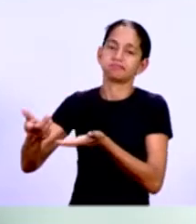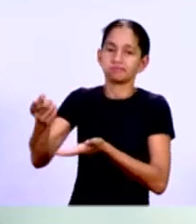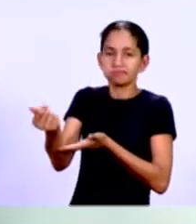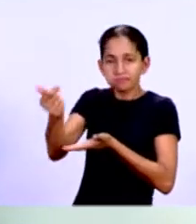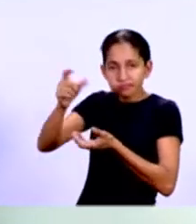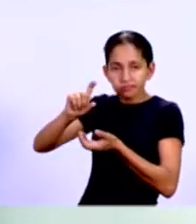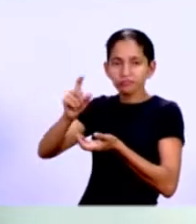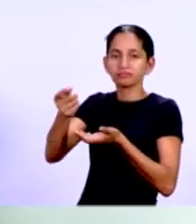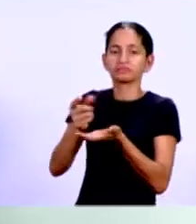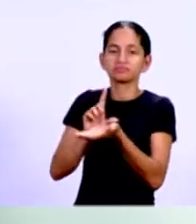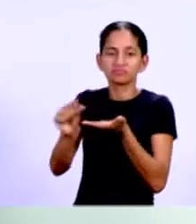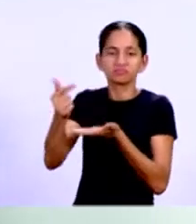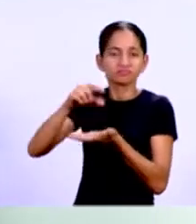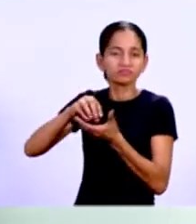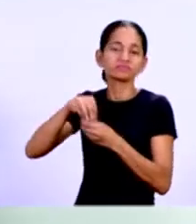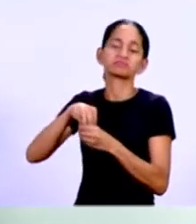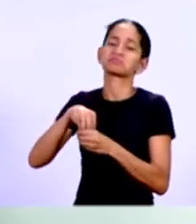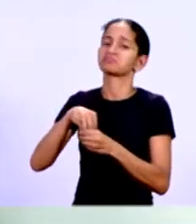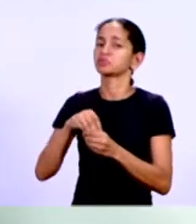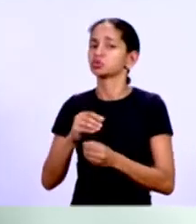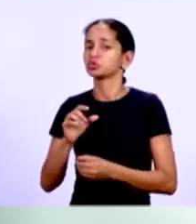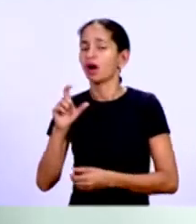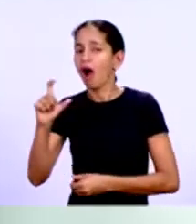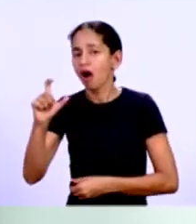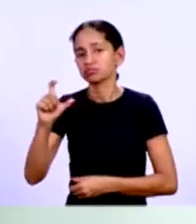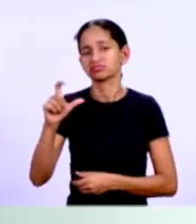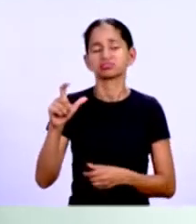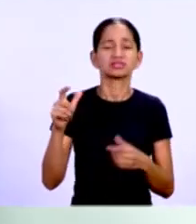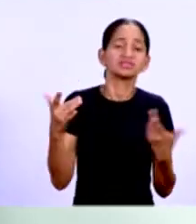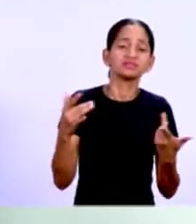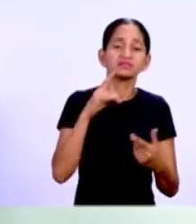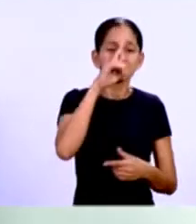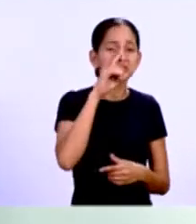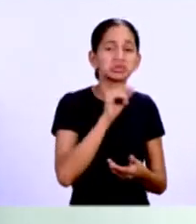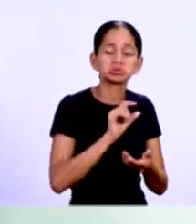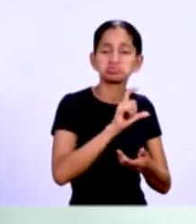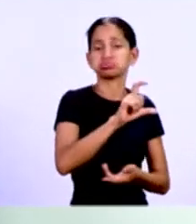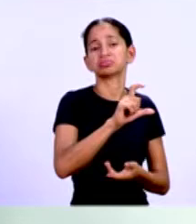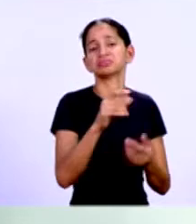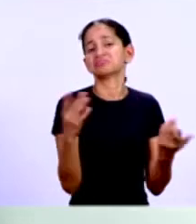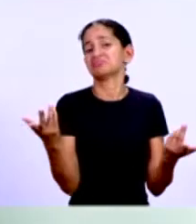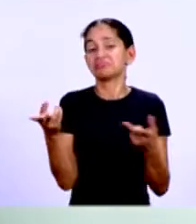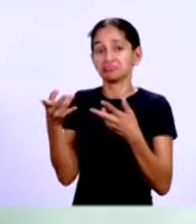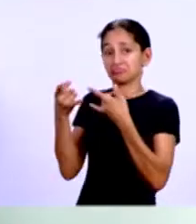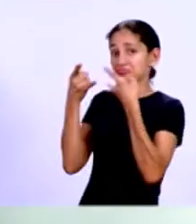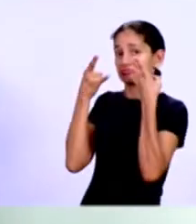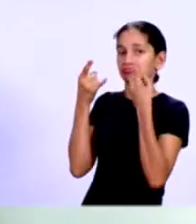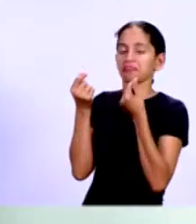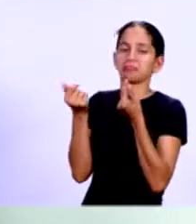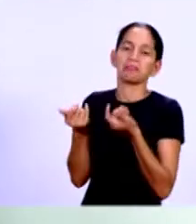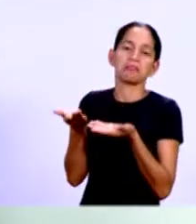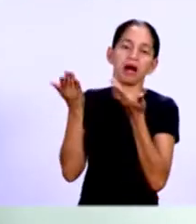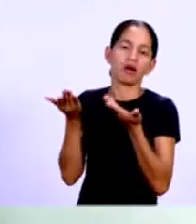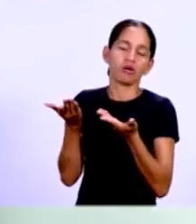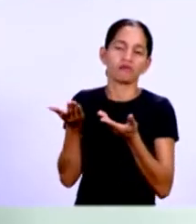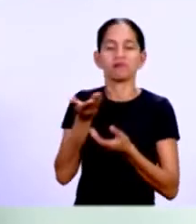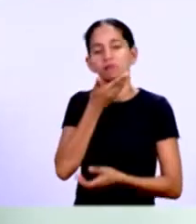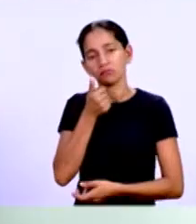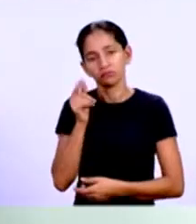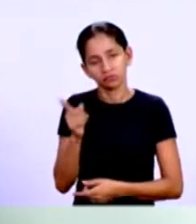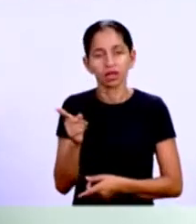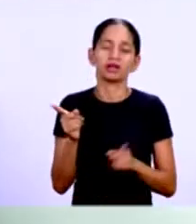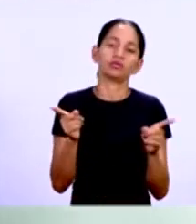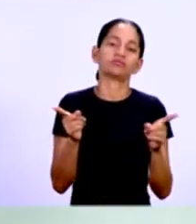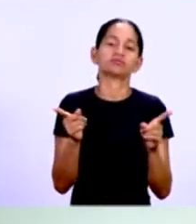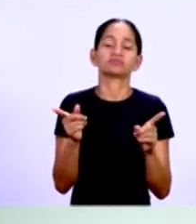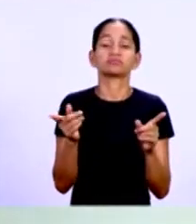nunca vai aceitar um risco muito alto se ele não tiver essa atratividade de um retorno muito alto. Por isso, aquele